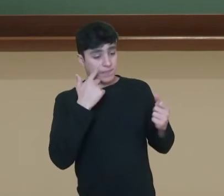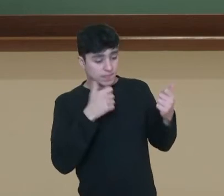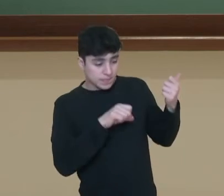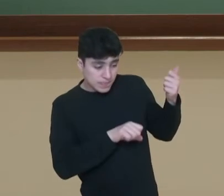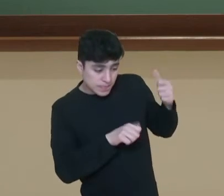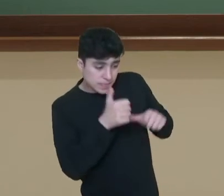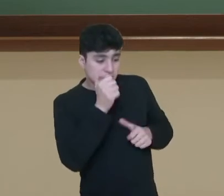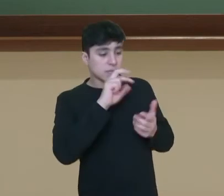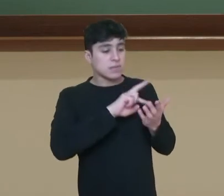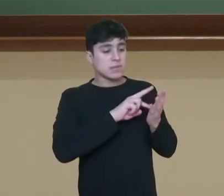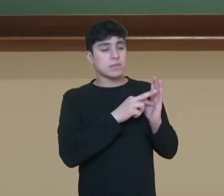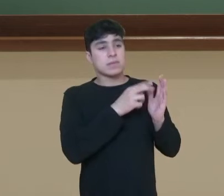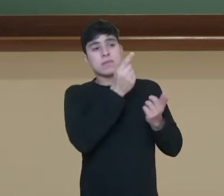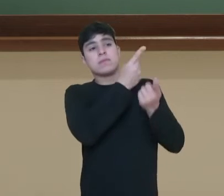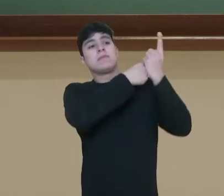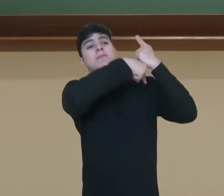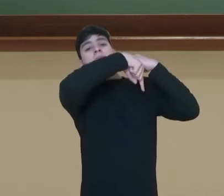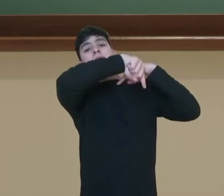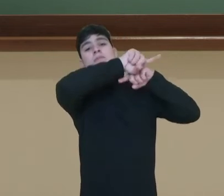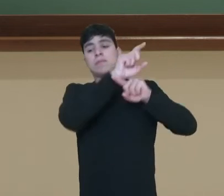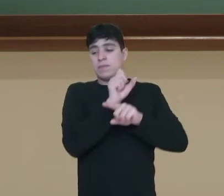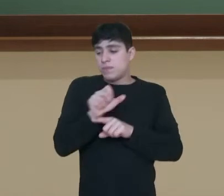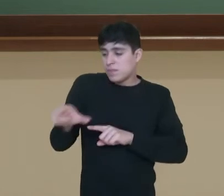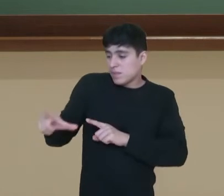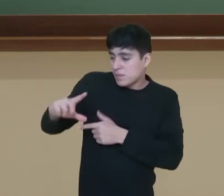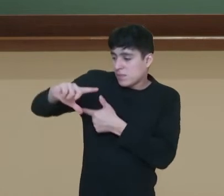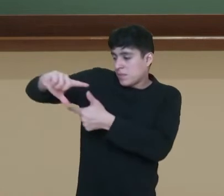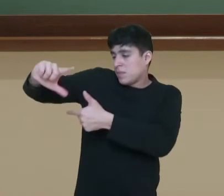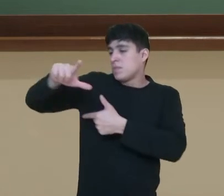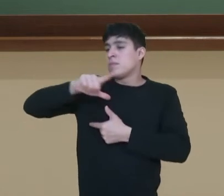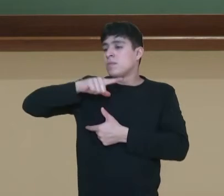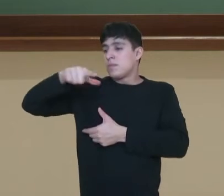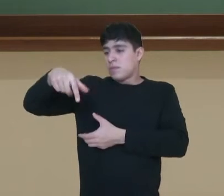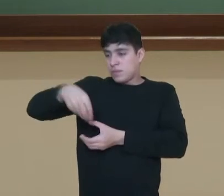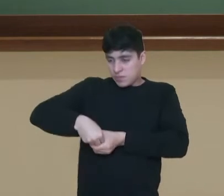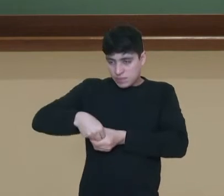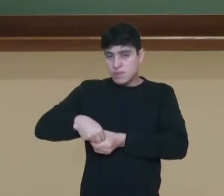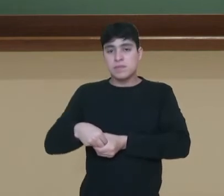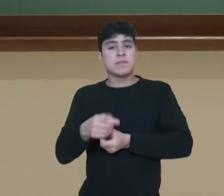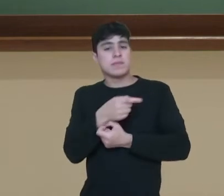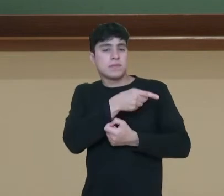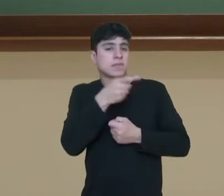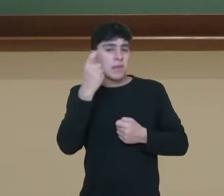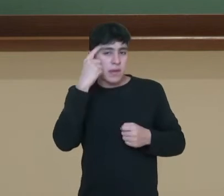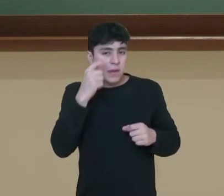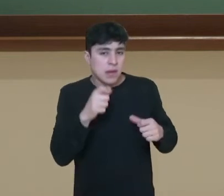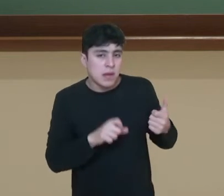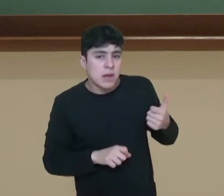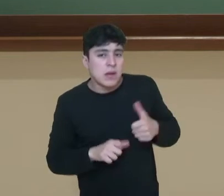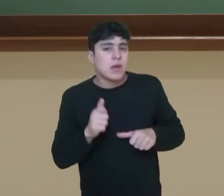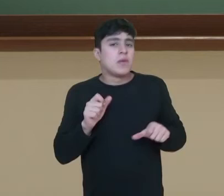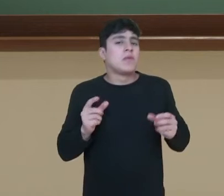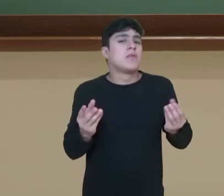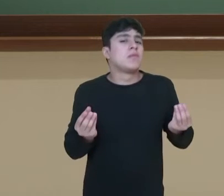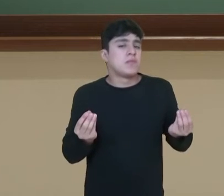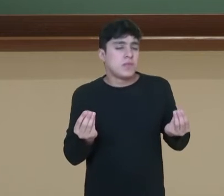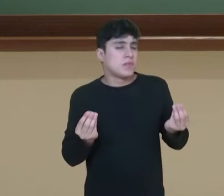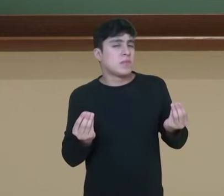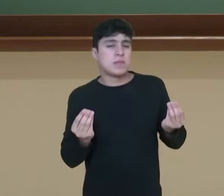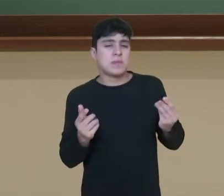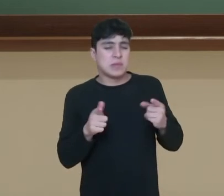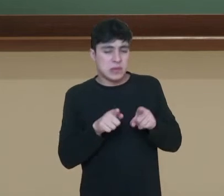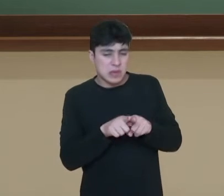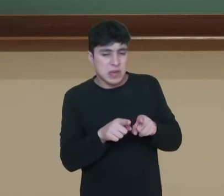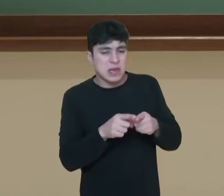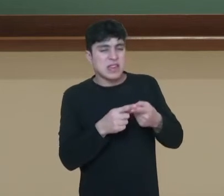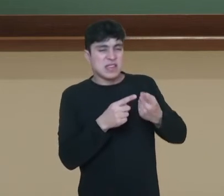vai superar o que uma avaliação tradicional traz. Pensem nessa autoavaliação como alguns exercícios que a gente já